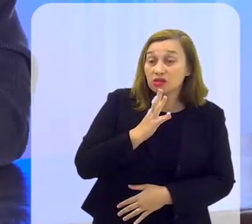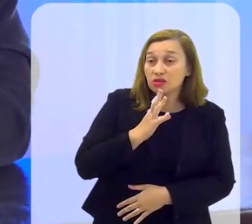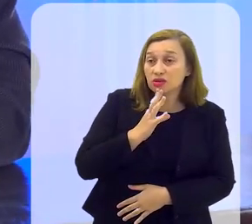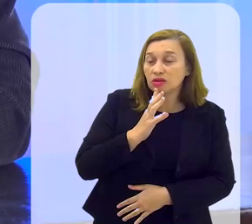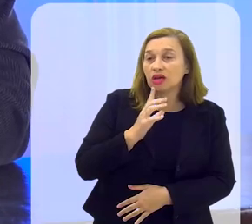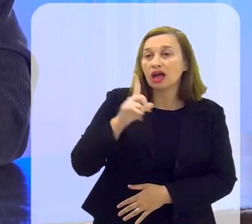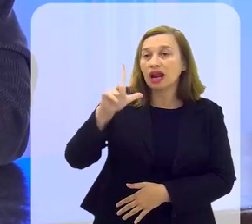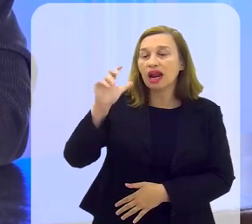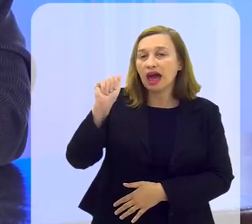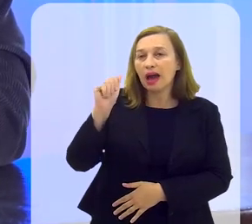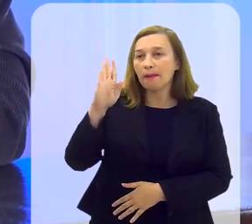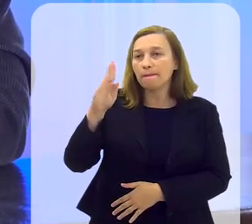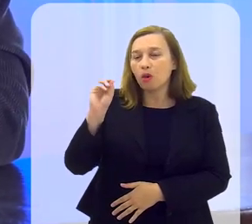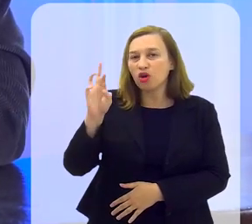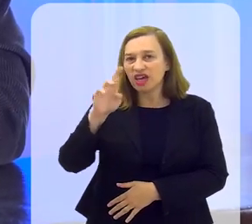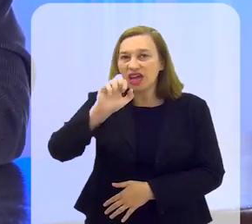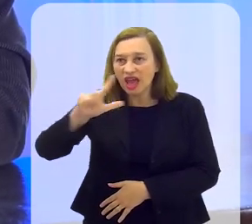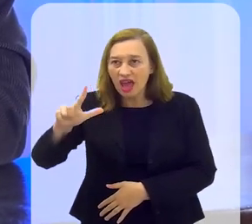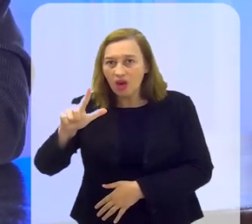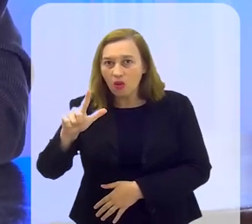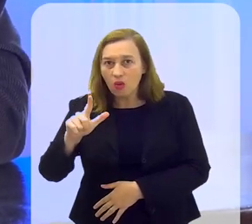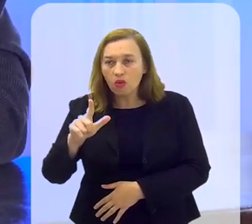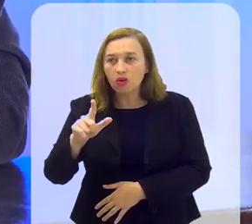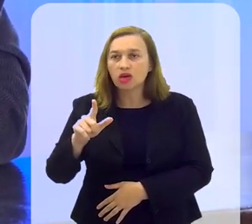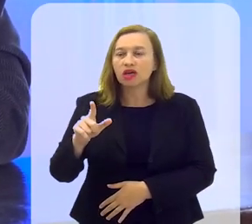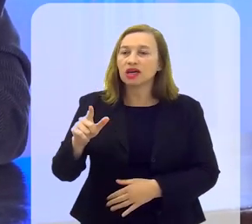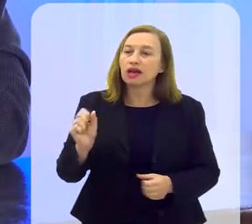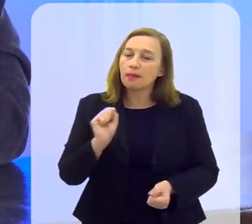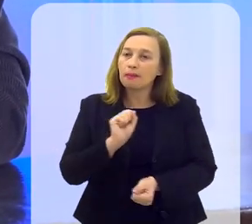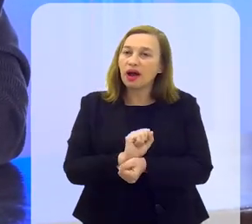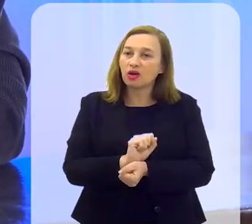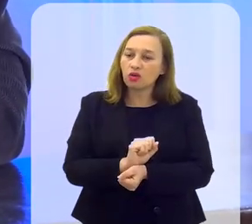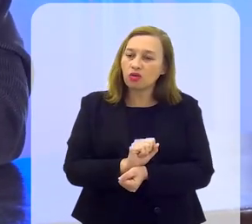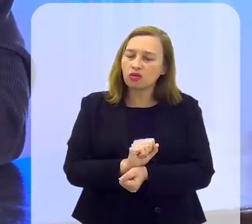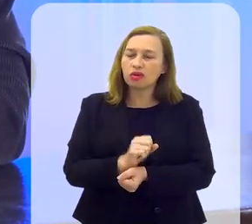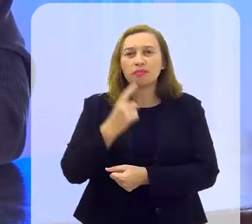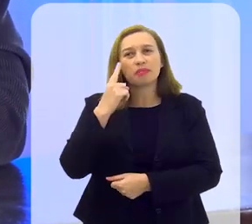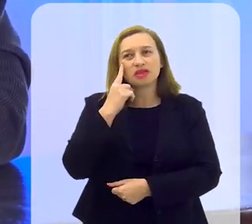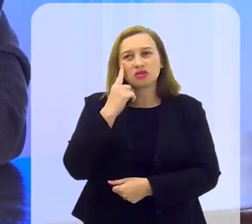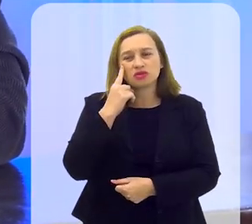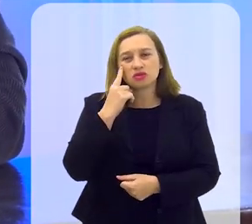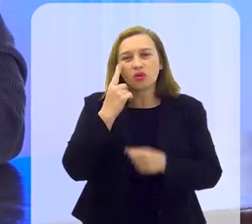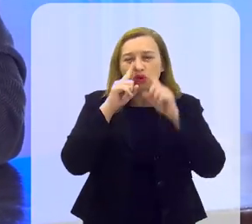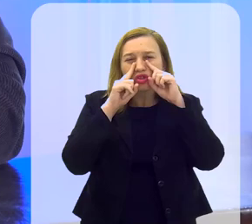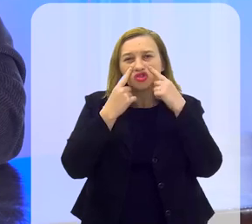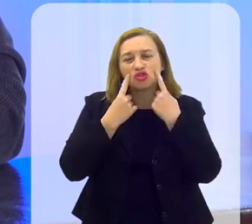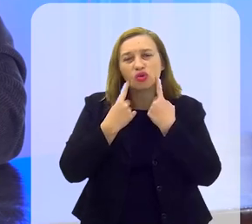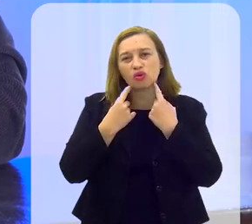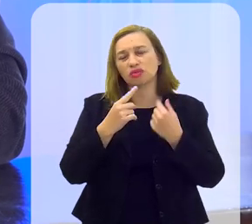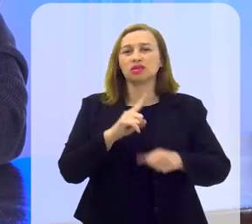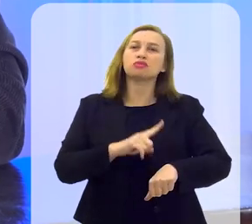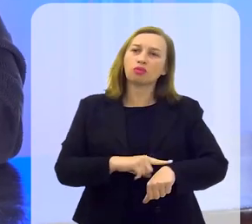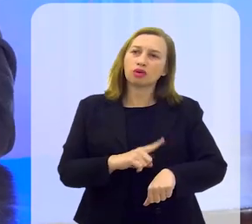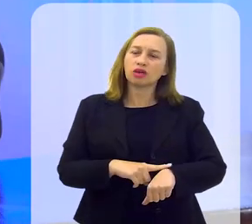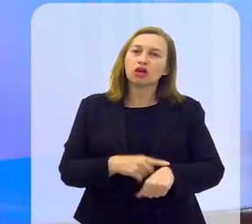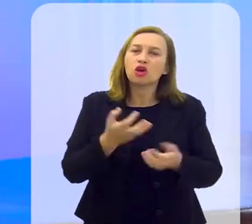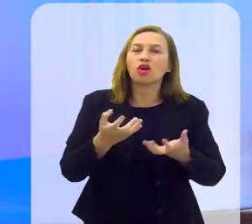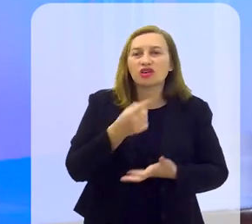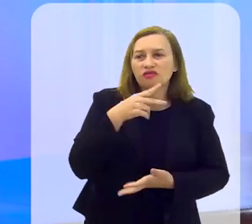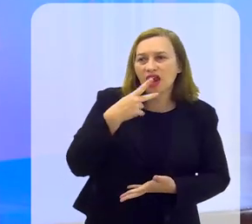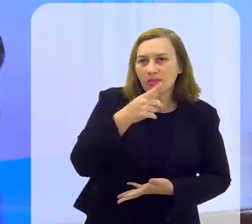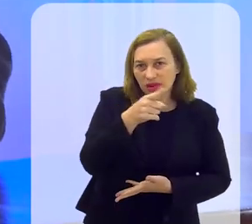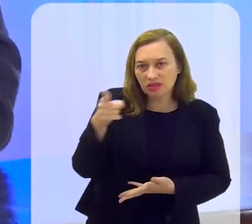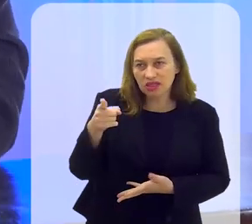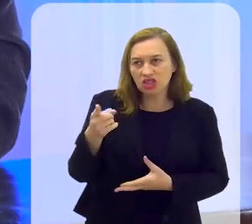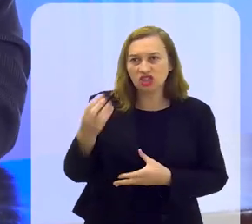ele parou e encostou na janela antes do show e ele chorou muito nesse momento eu quero dizer para